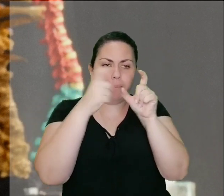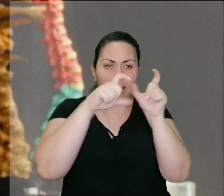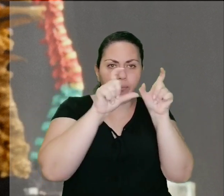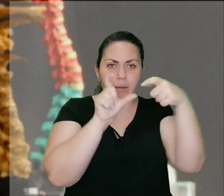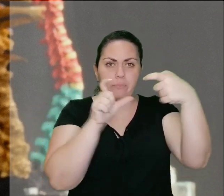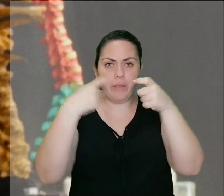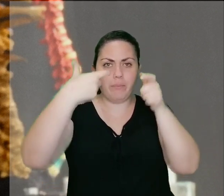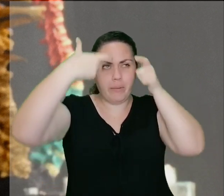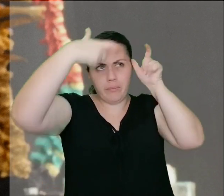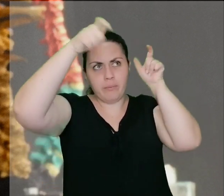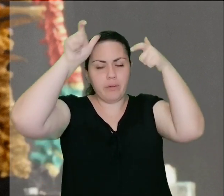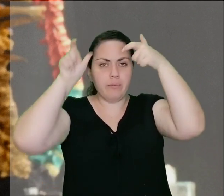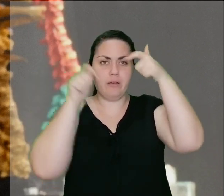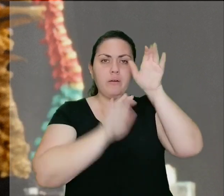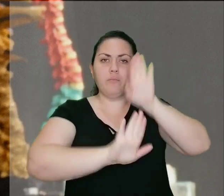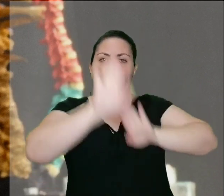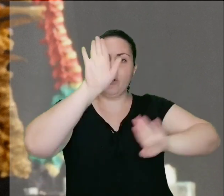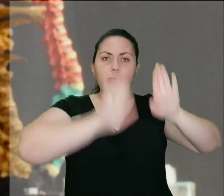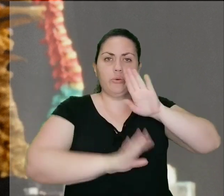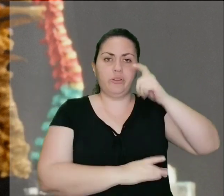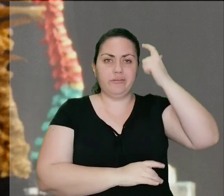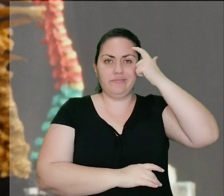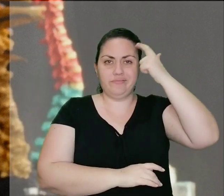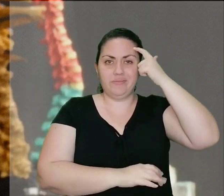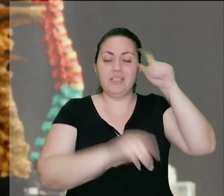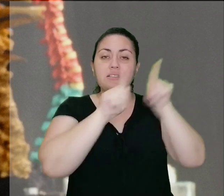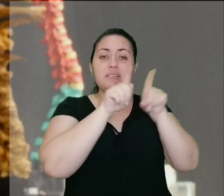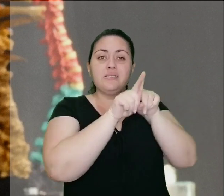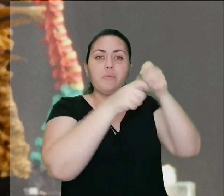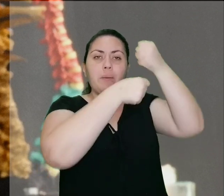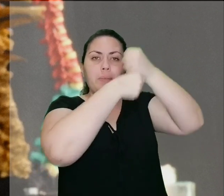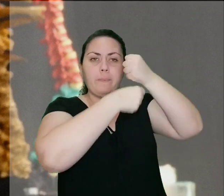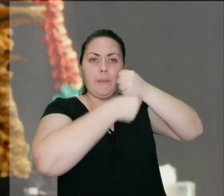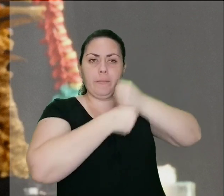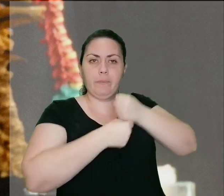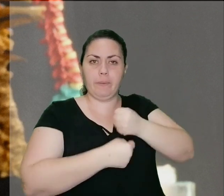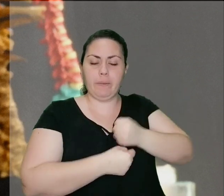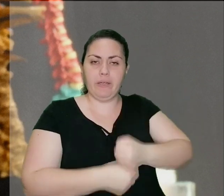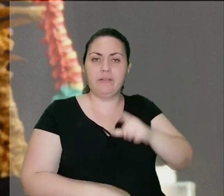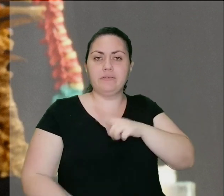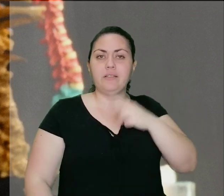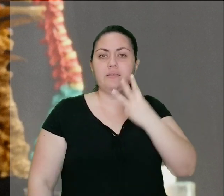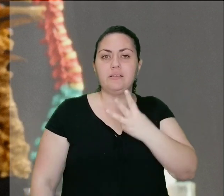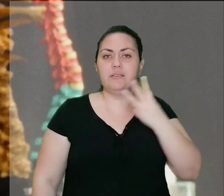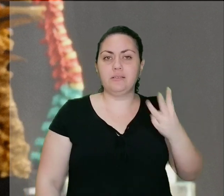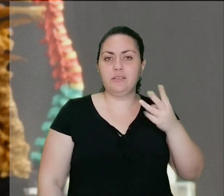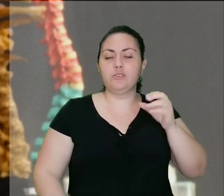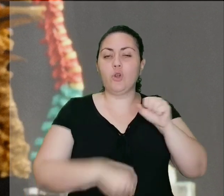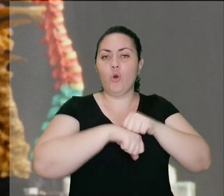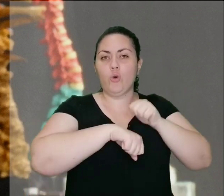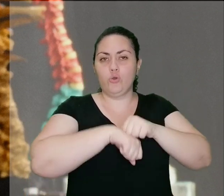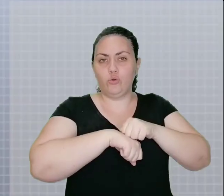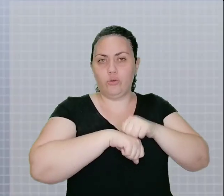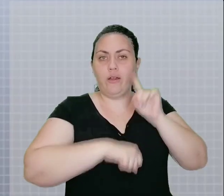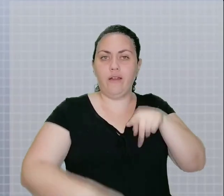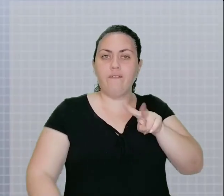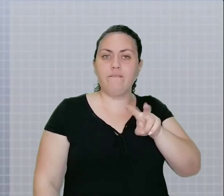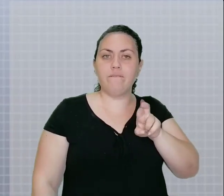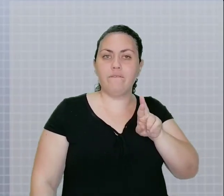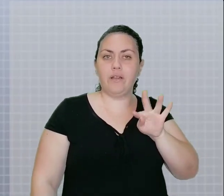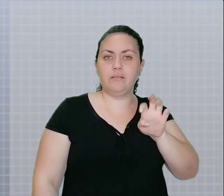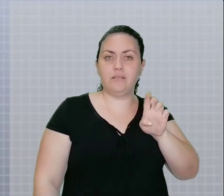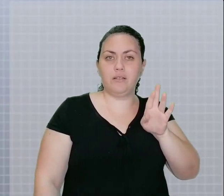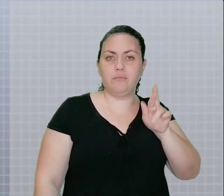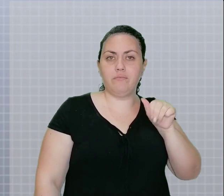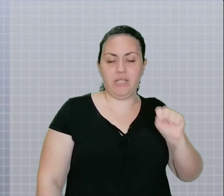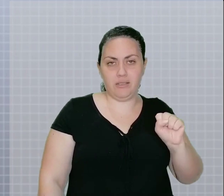para proteger o nosso cérebro, e na coluna vertebral, formada por um empilhamento de 33 ossos, as vértebras. A